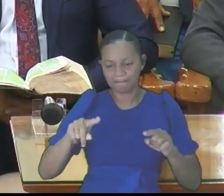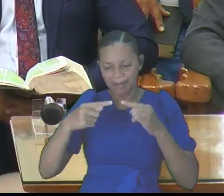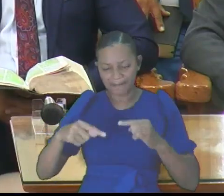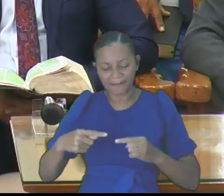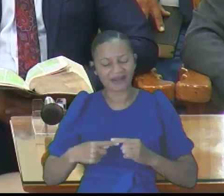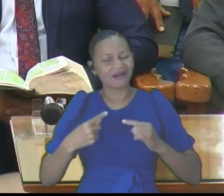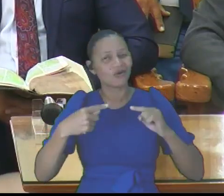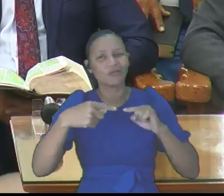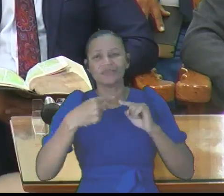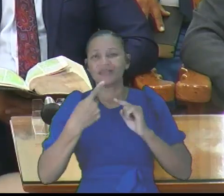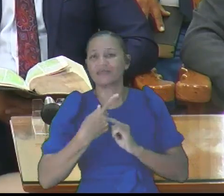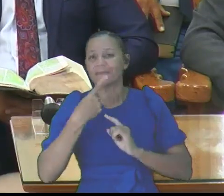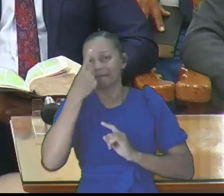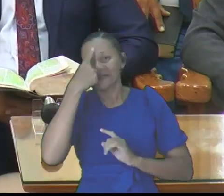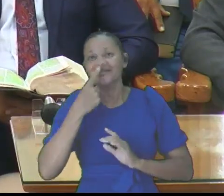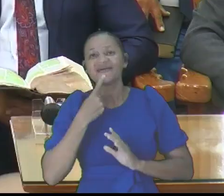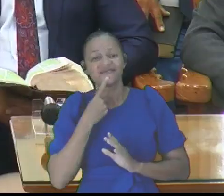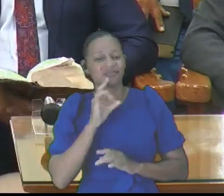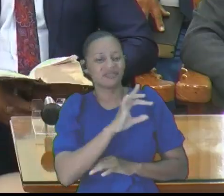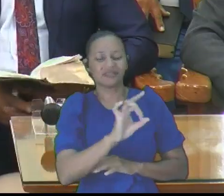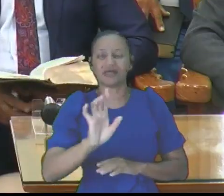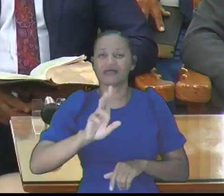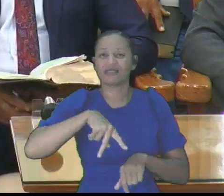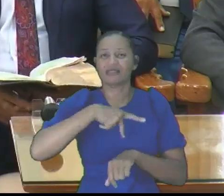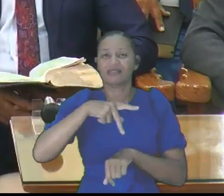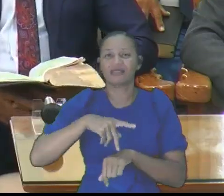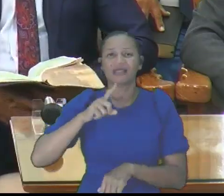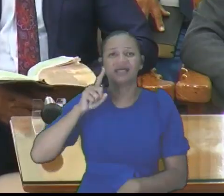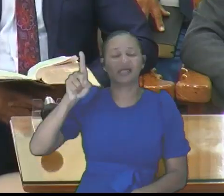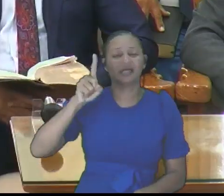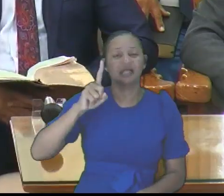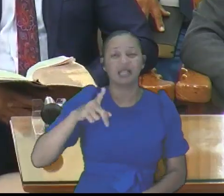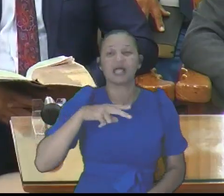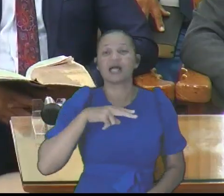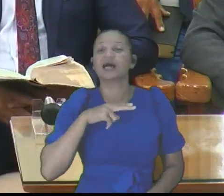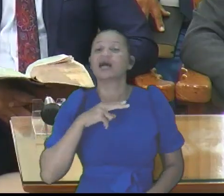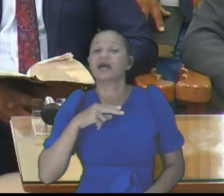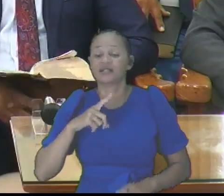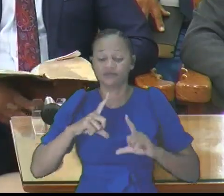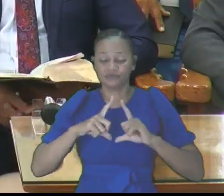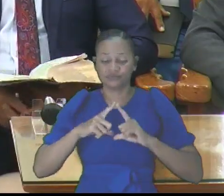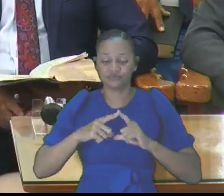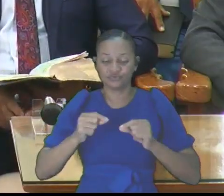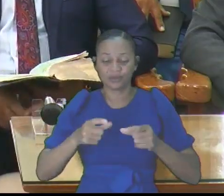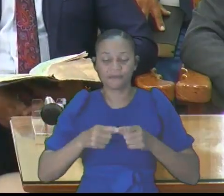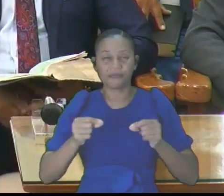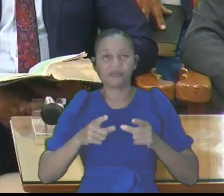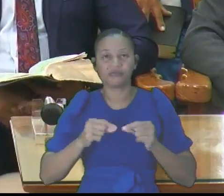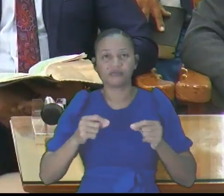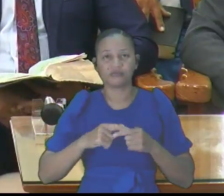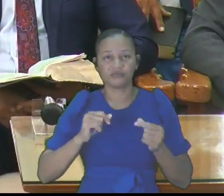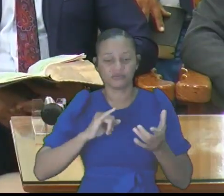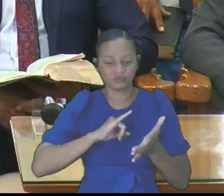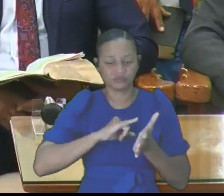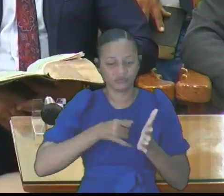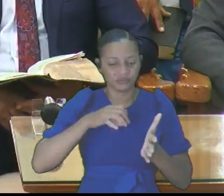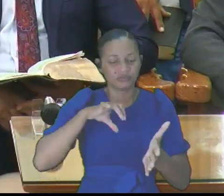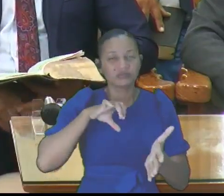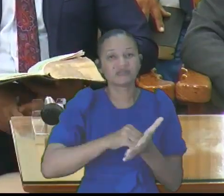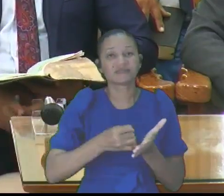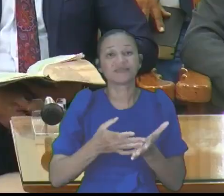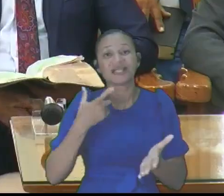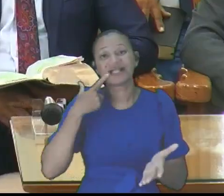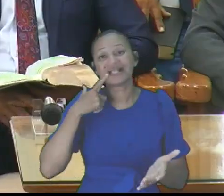país. Conforme o país. Lá no Japão, quando foram registrar a Convenção do Japão, a